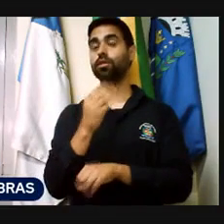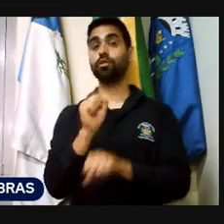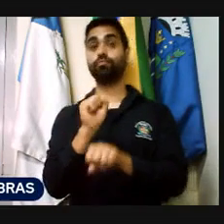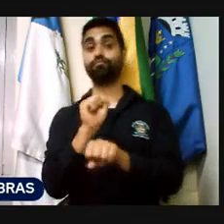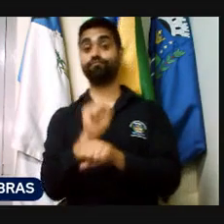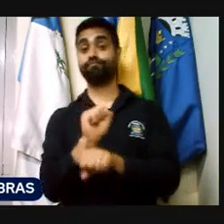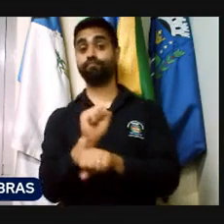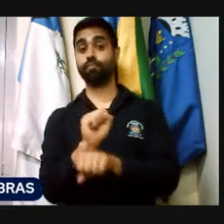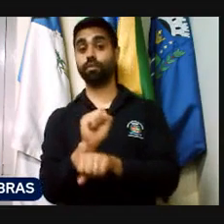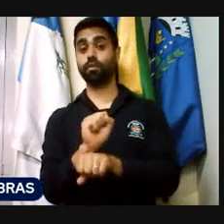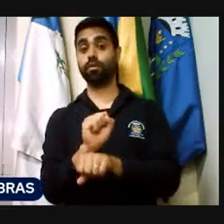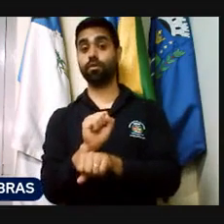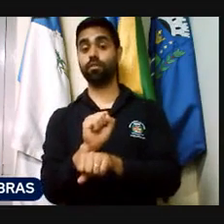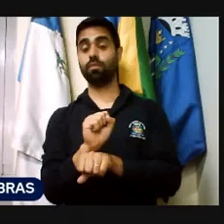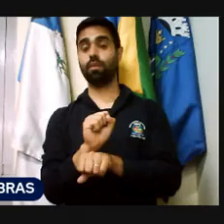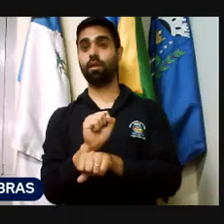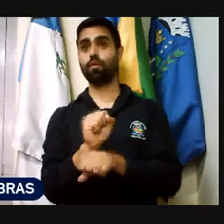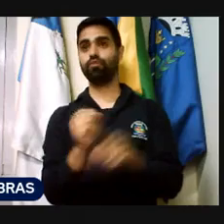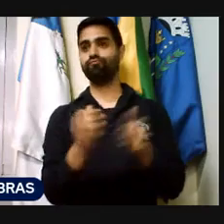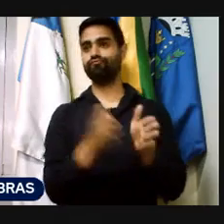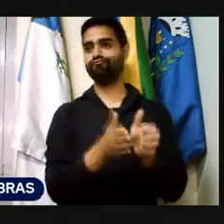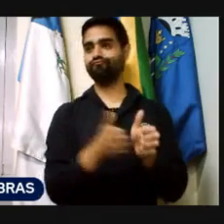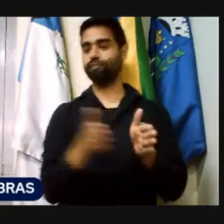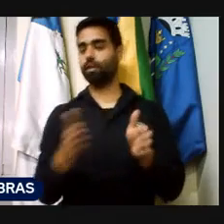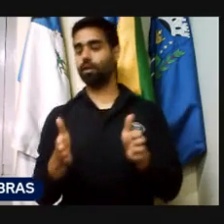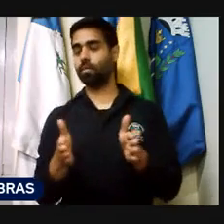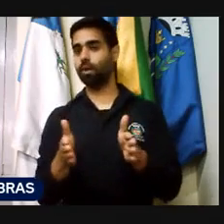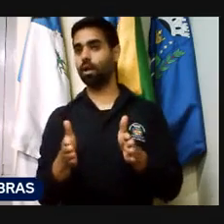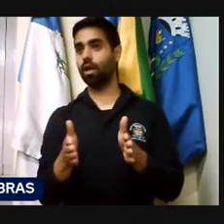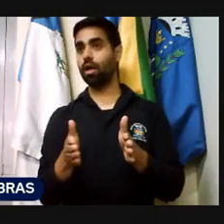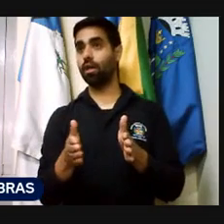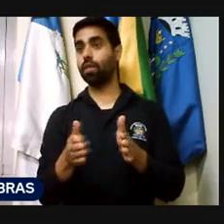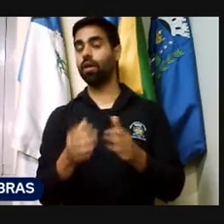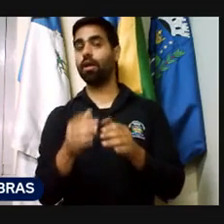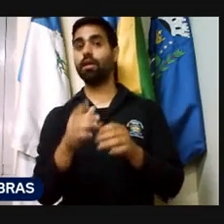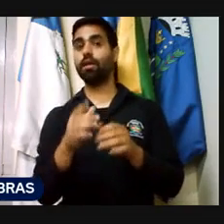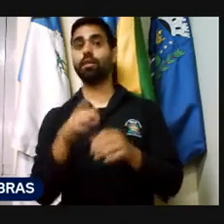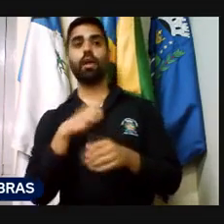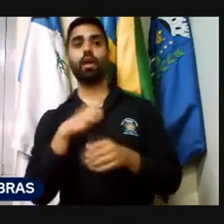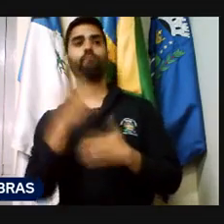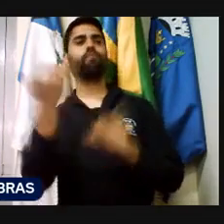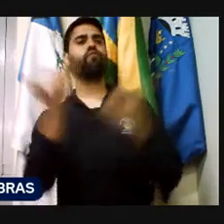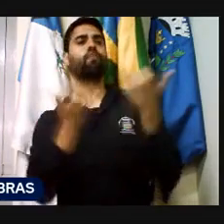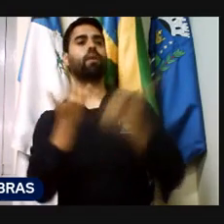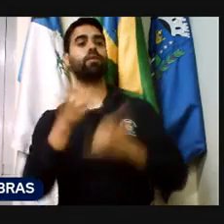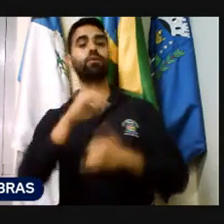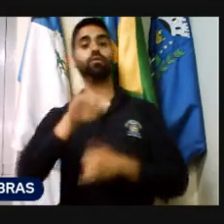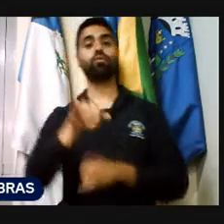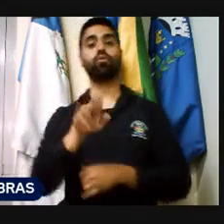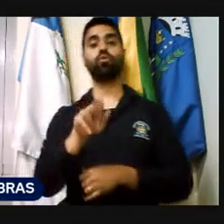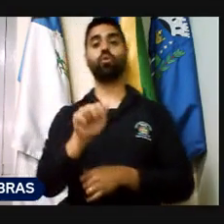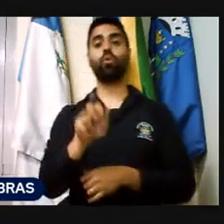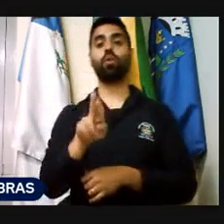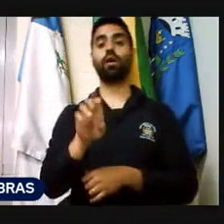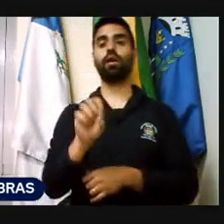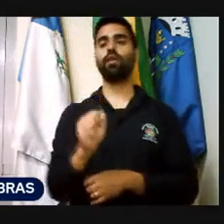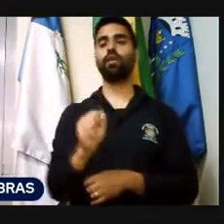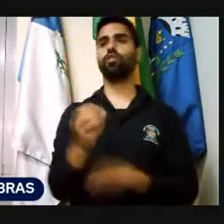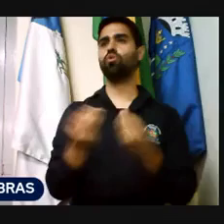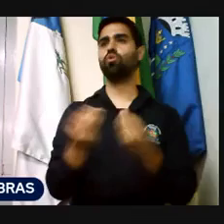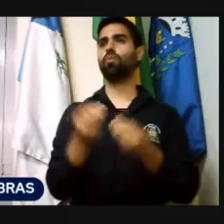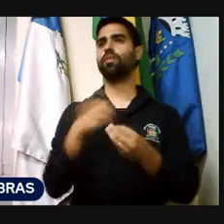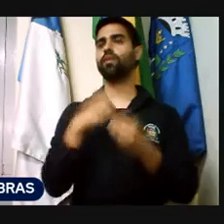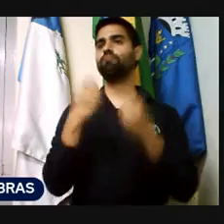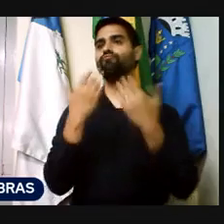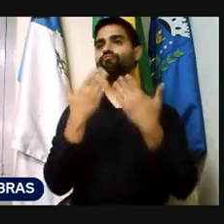aguardasse um período até que o Juarez nos informasse a real situação dessa